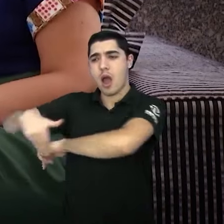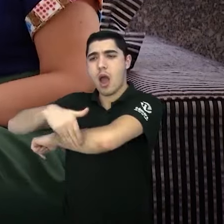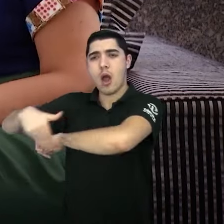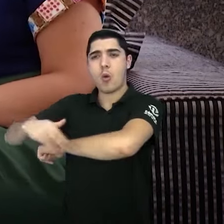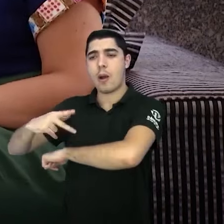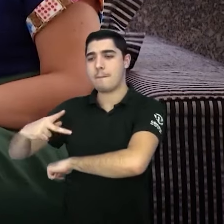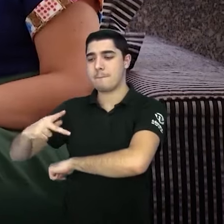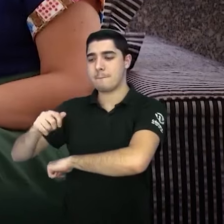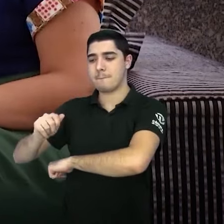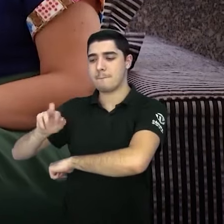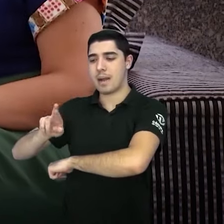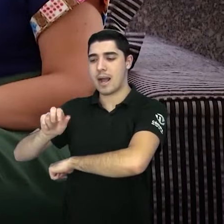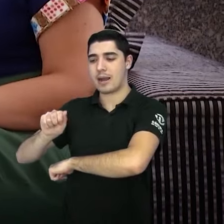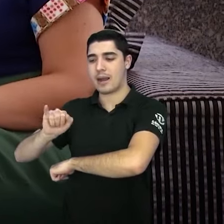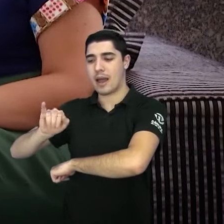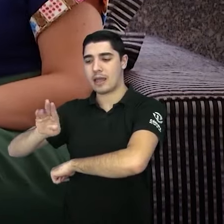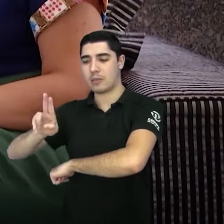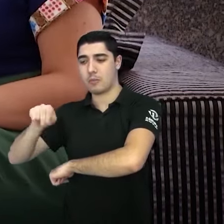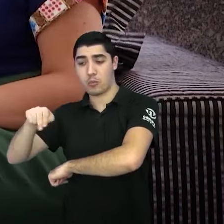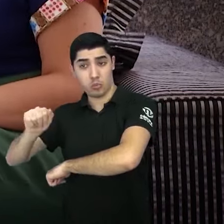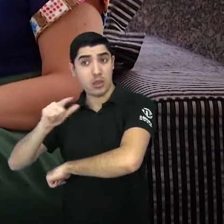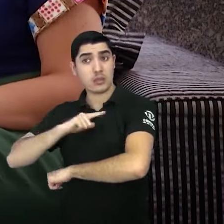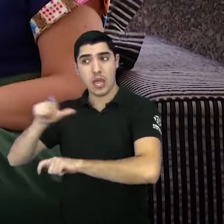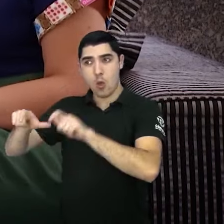na rua Pareibuna tinha uma turma de briguento.